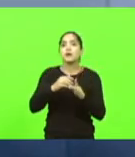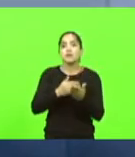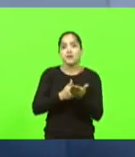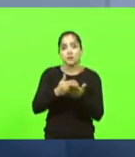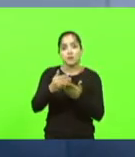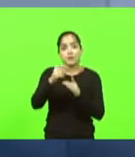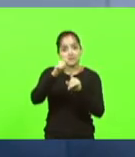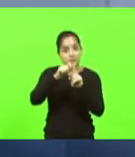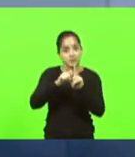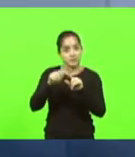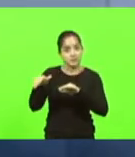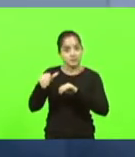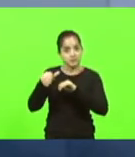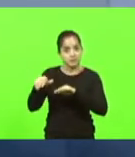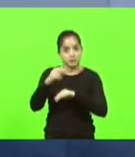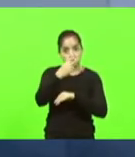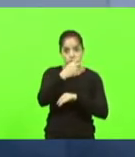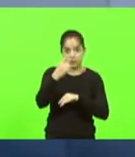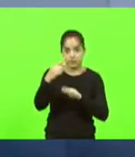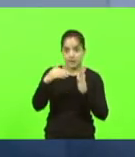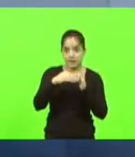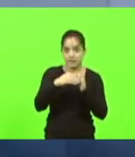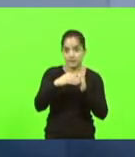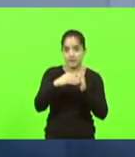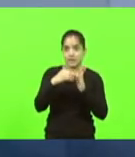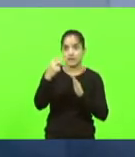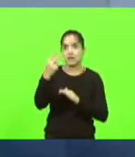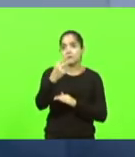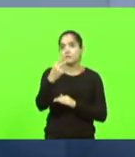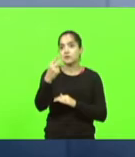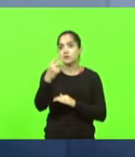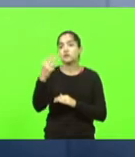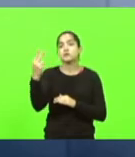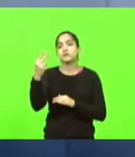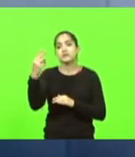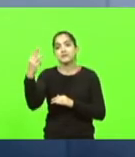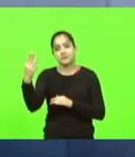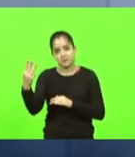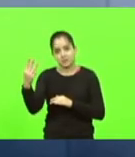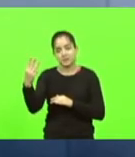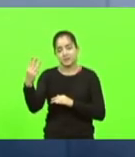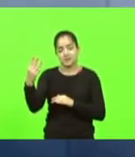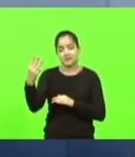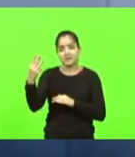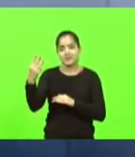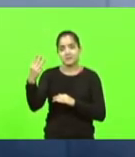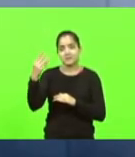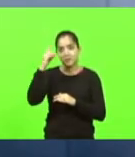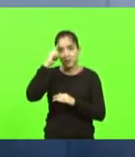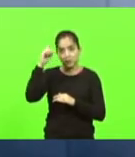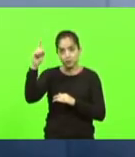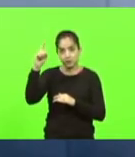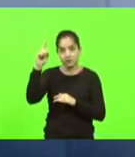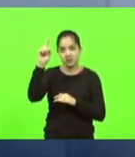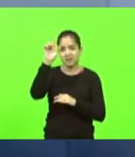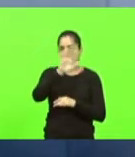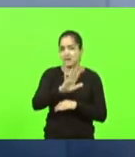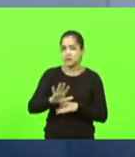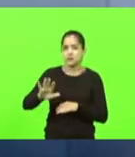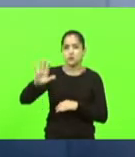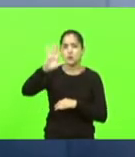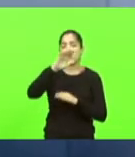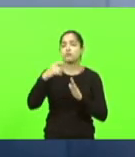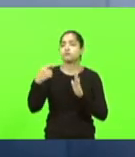aqui nos dias 21, 22 e 23 de setembro, já em alusão ao Dia Nacional de Luta pelo Direito das Pessoas